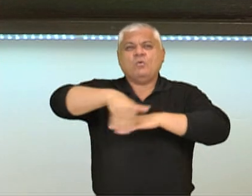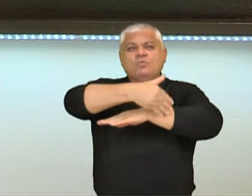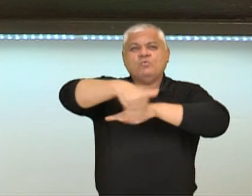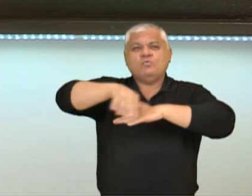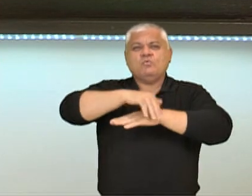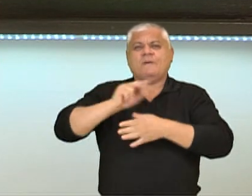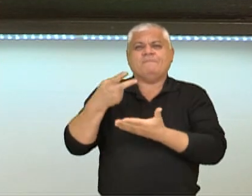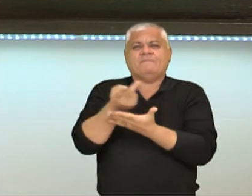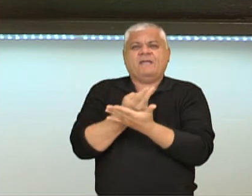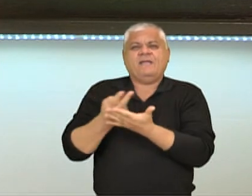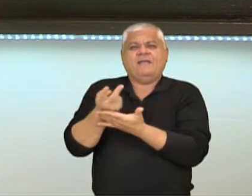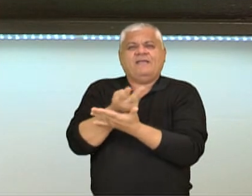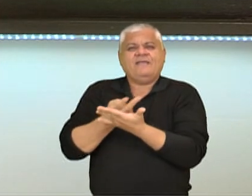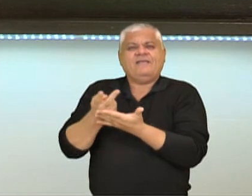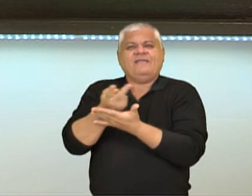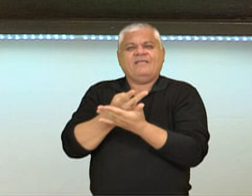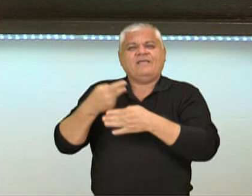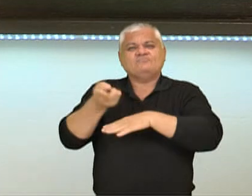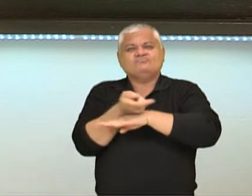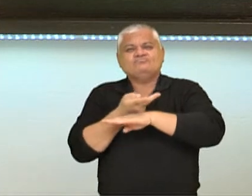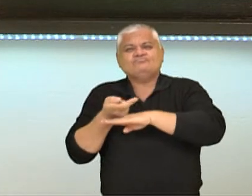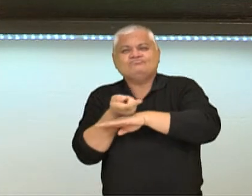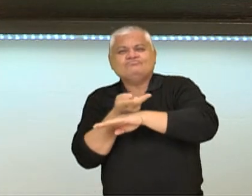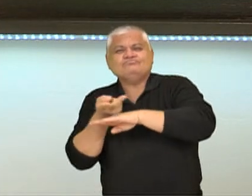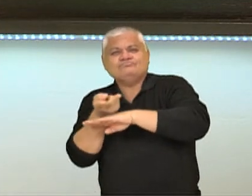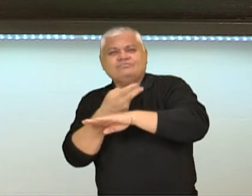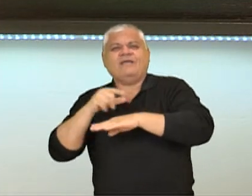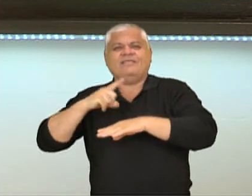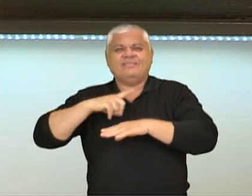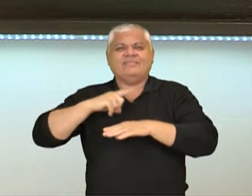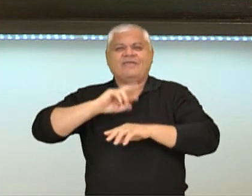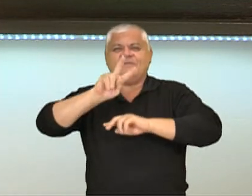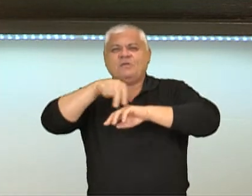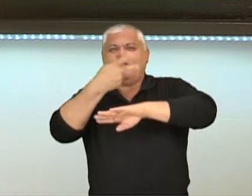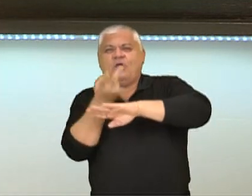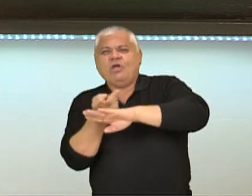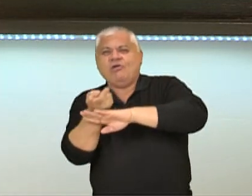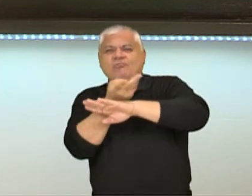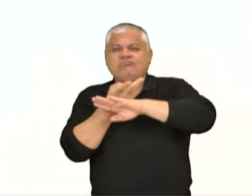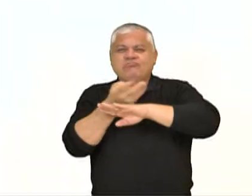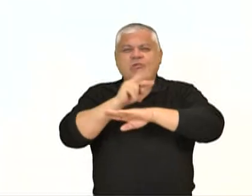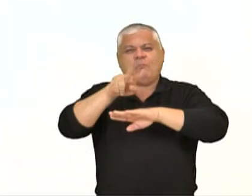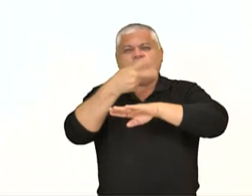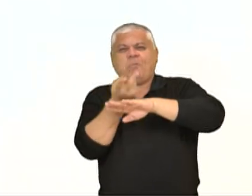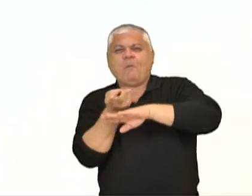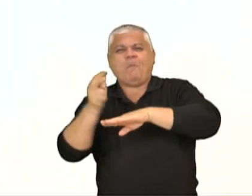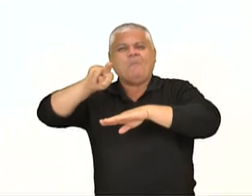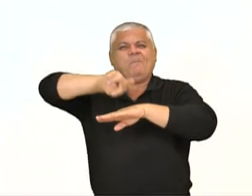ver um pouquinho mais sobre dança de rua, em específico ali, dando uma ênfase maior para as danças de rua.